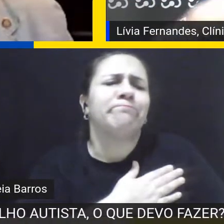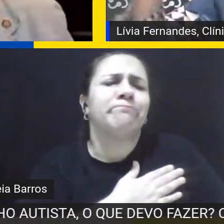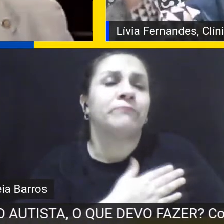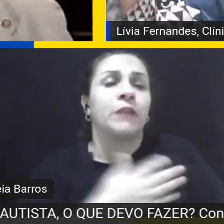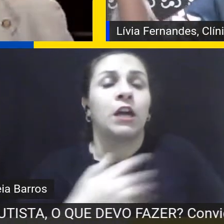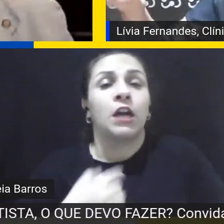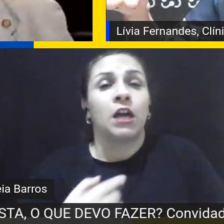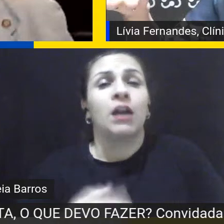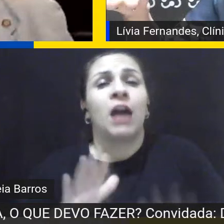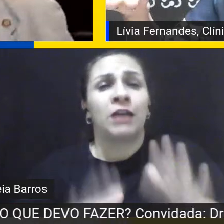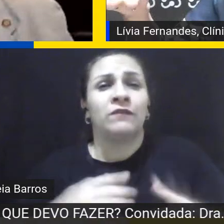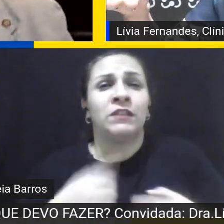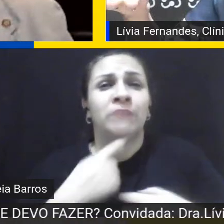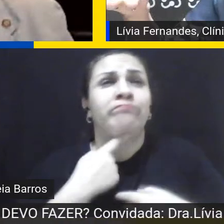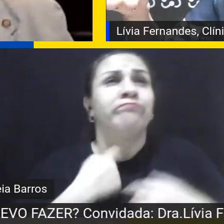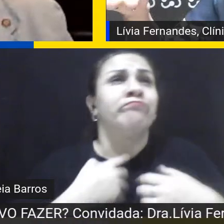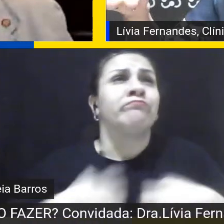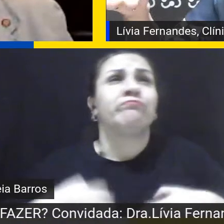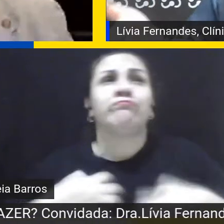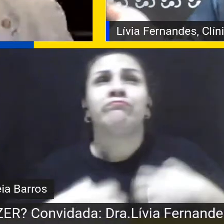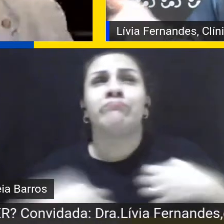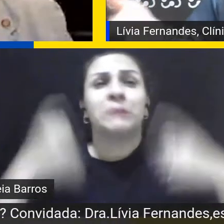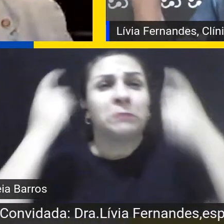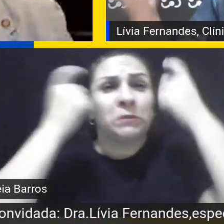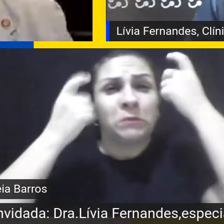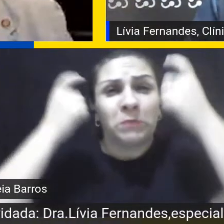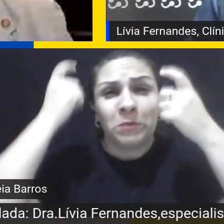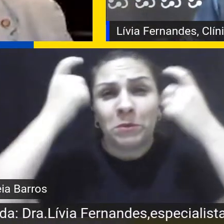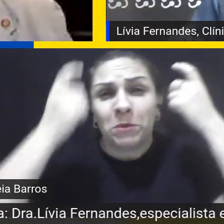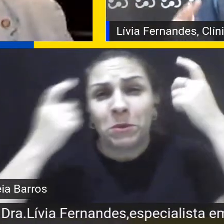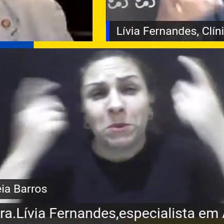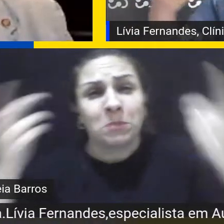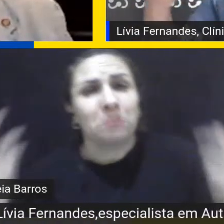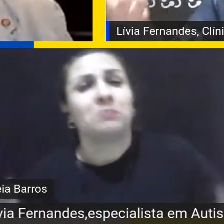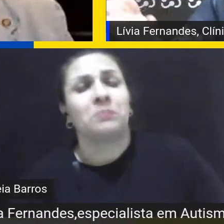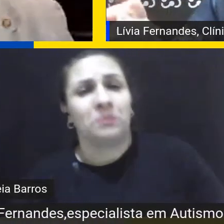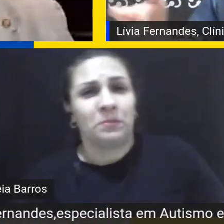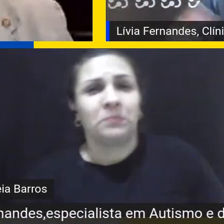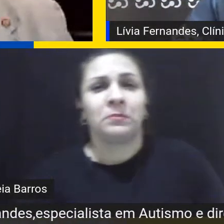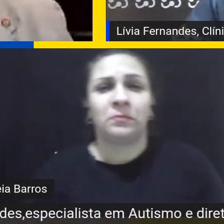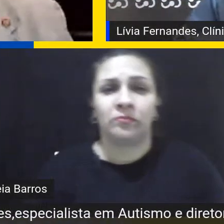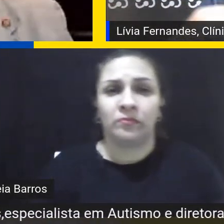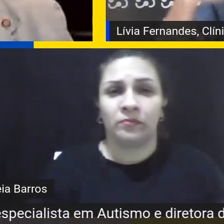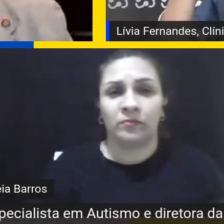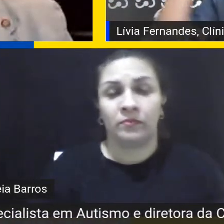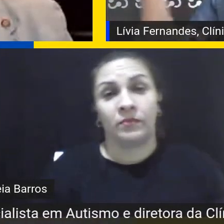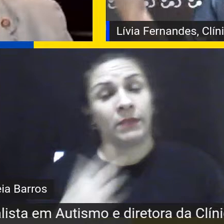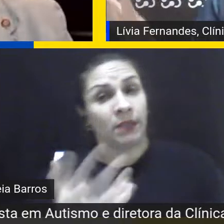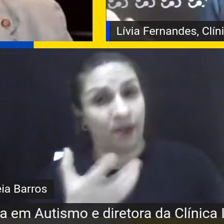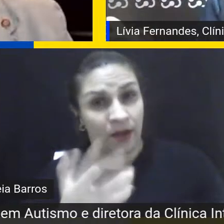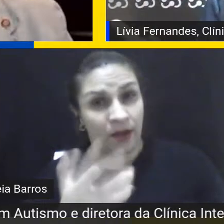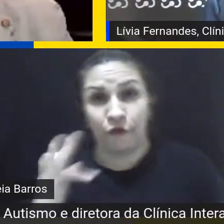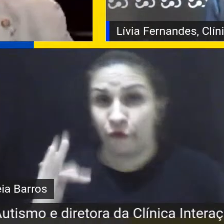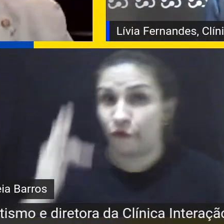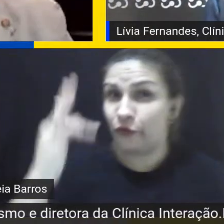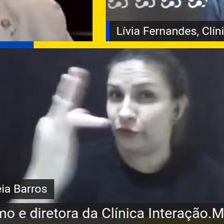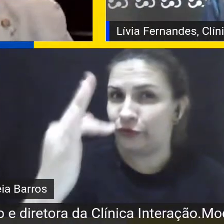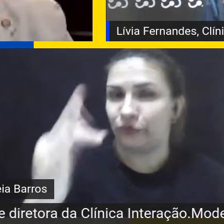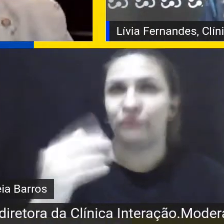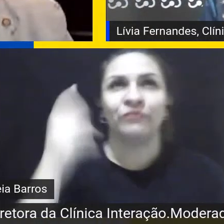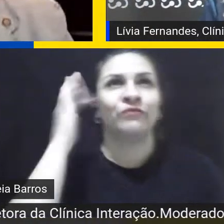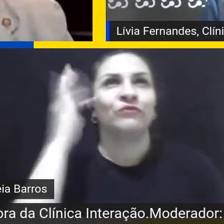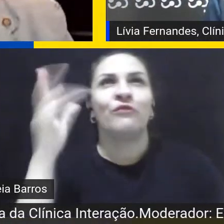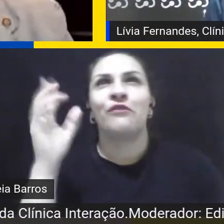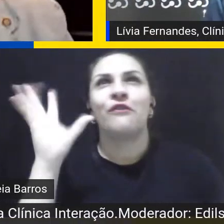expectativas e a gente deposita naquela criança, naquele adolescente, querendo que eles sejam exatamente do jeito que a